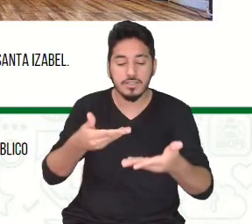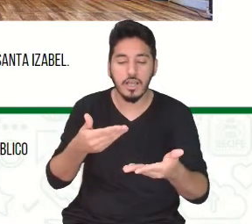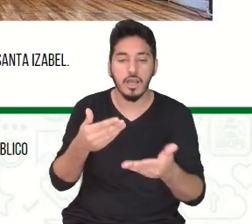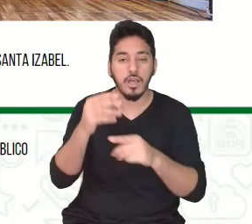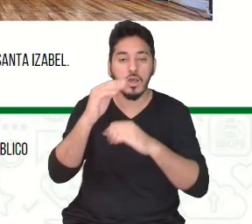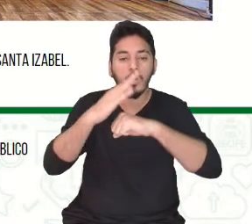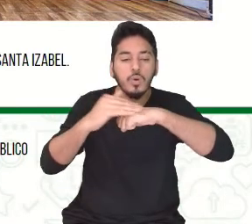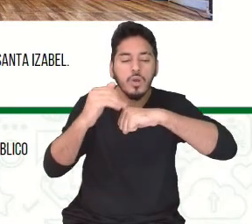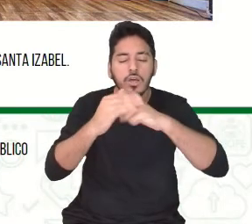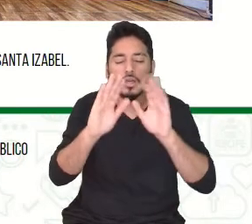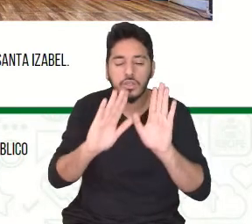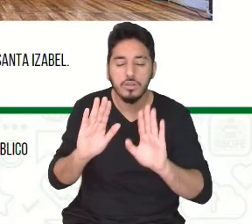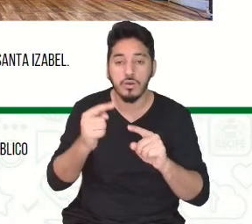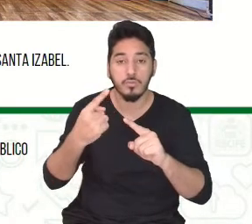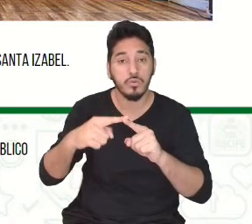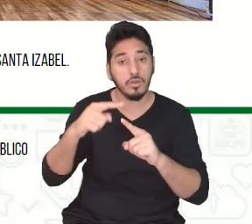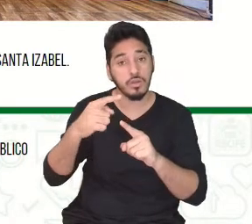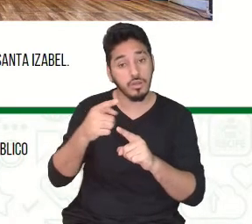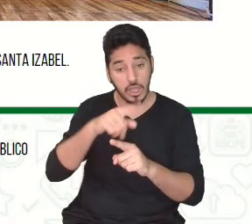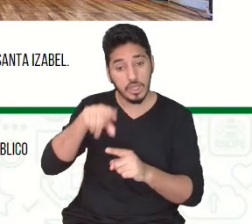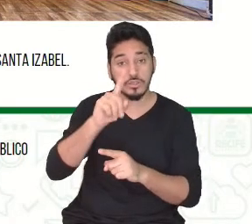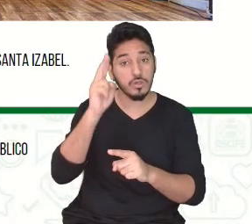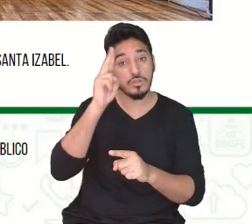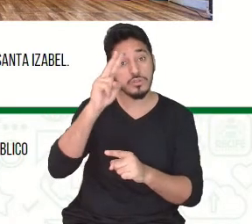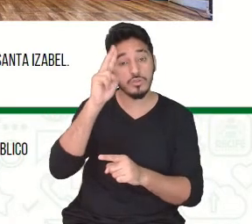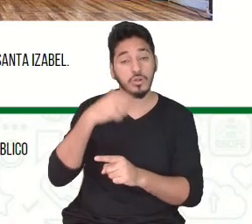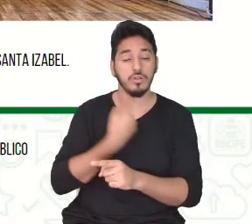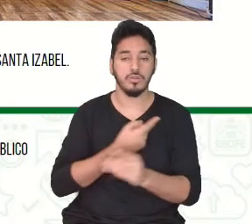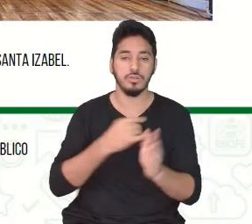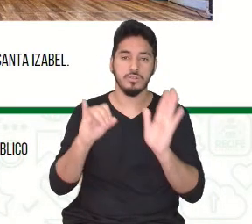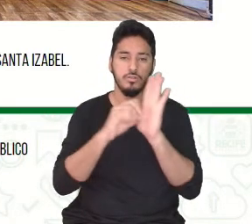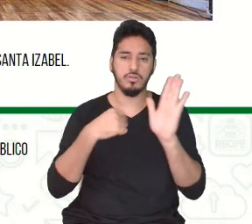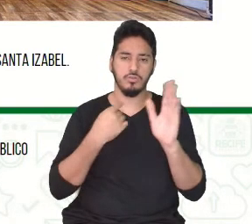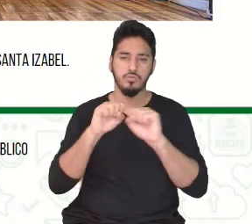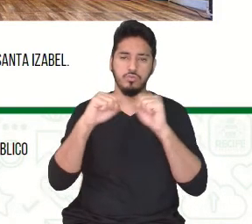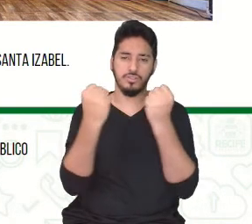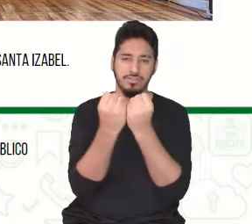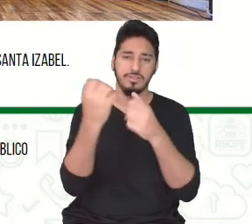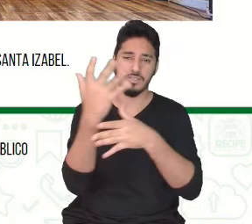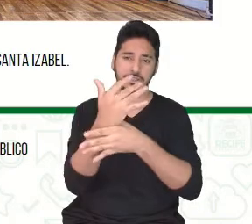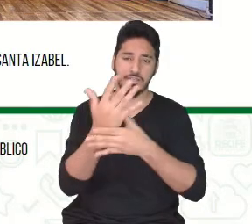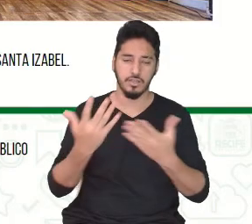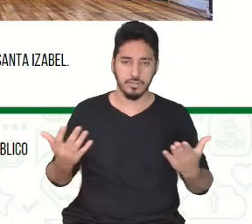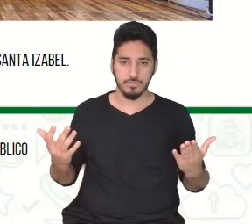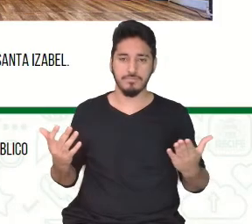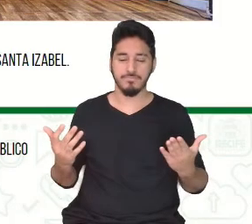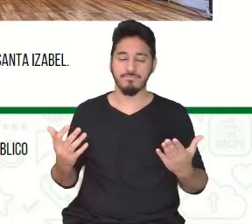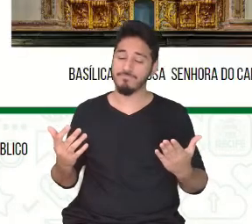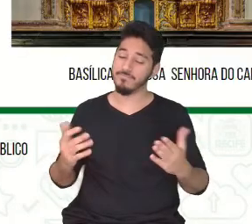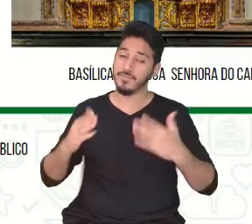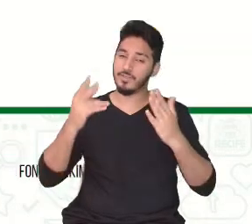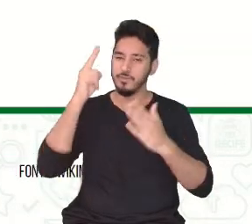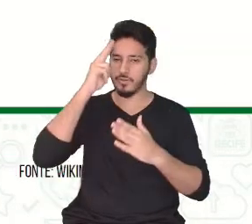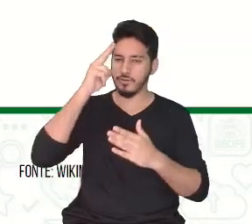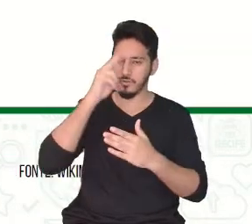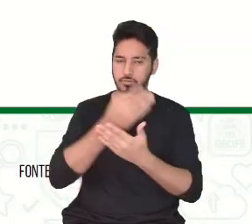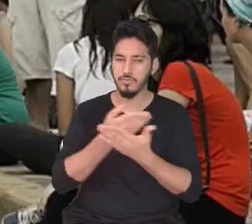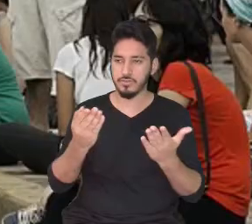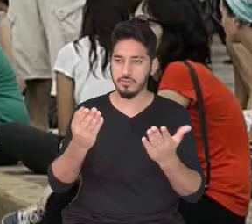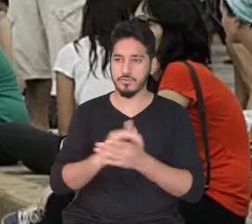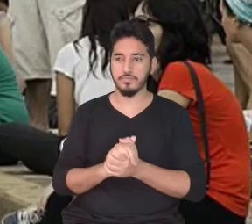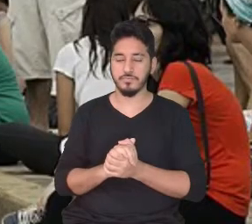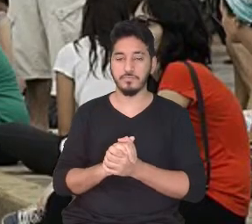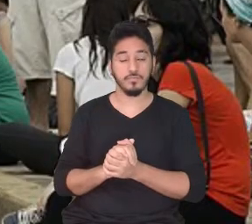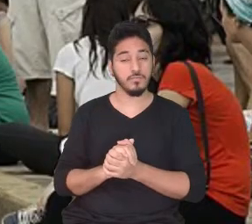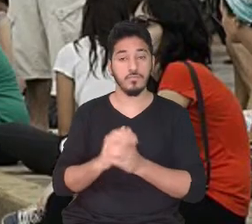zelar por eles, porque eles contam a história e a identidade social da nossa cidade. Então, gente, só lembrando, vejam só,